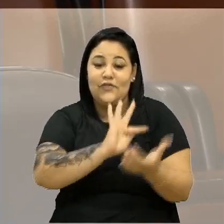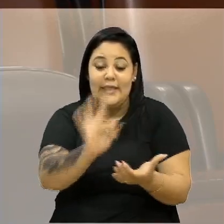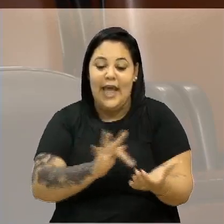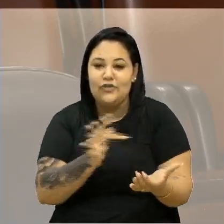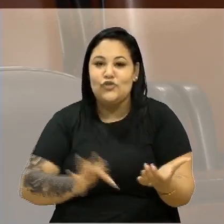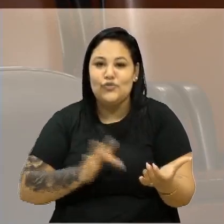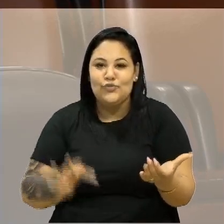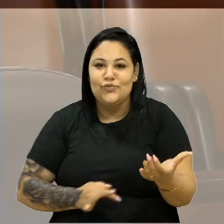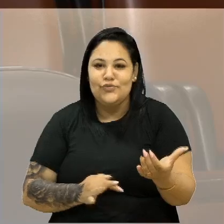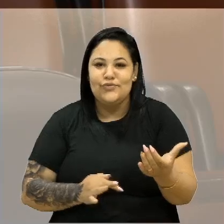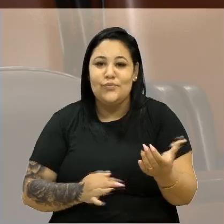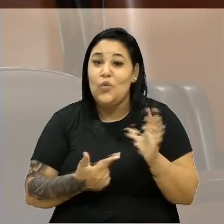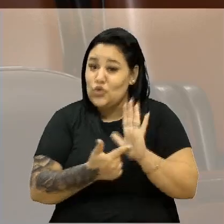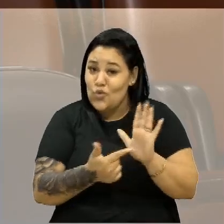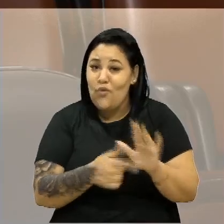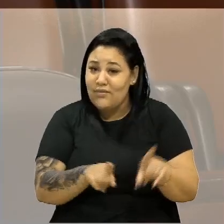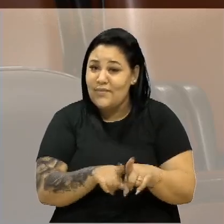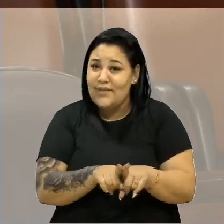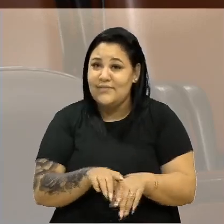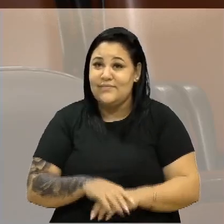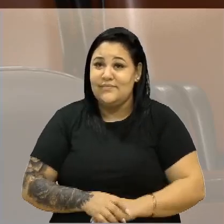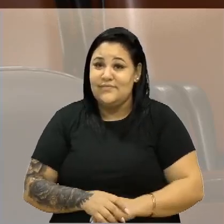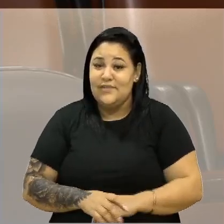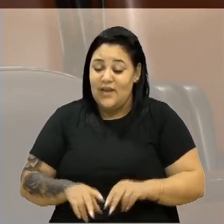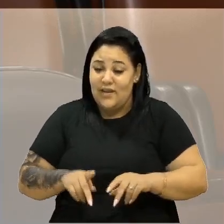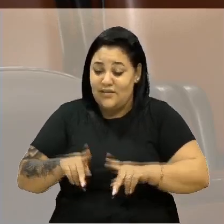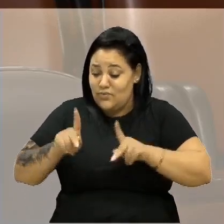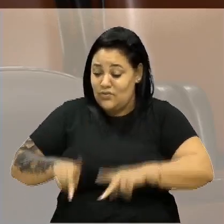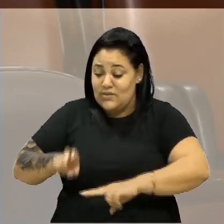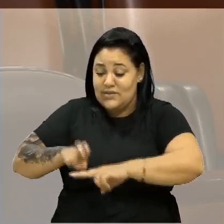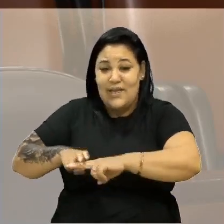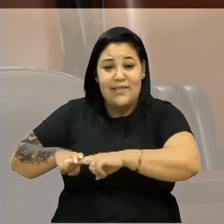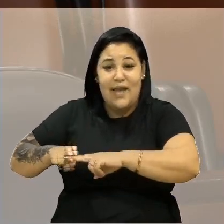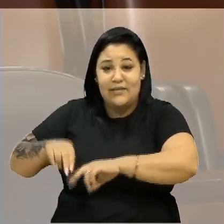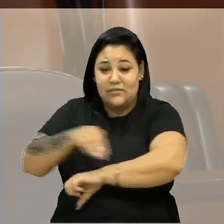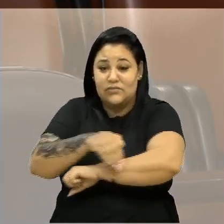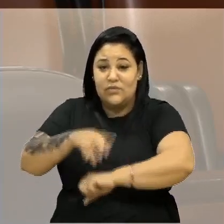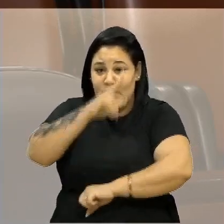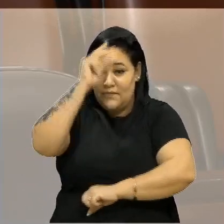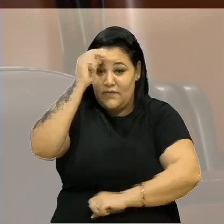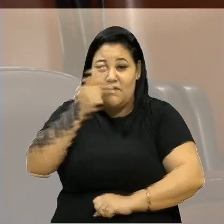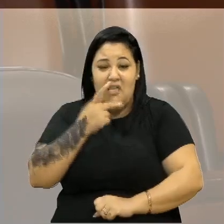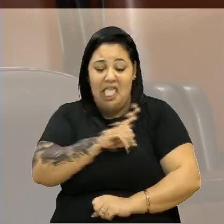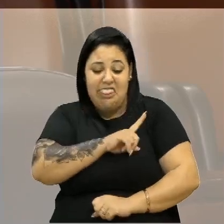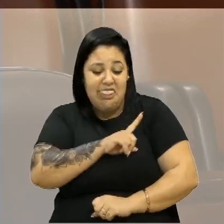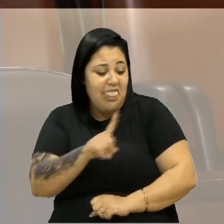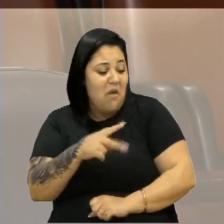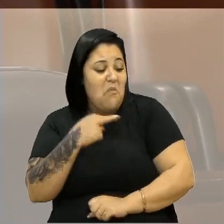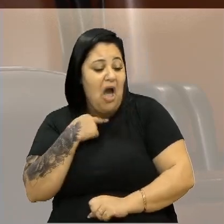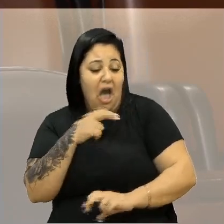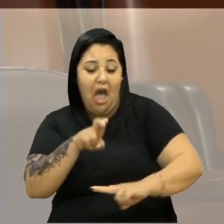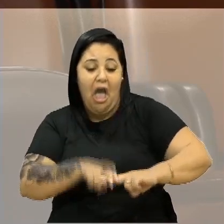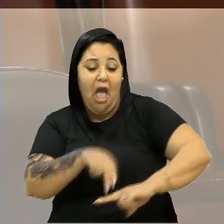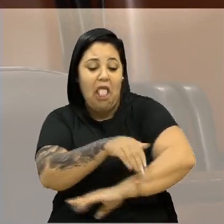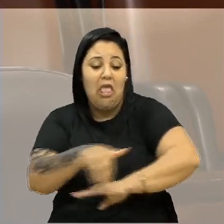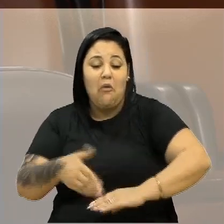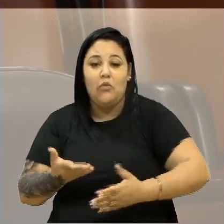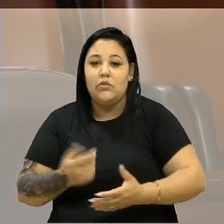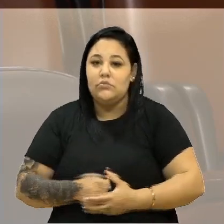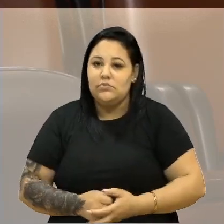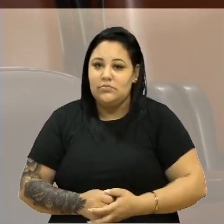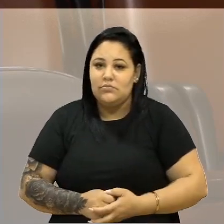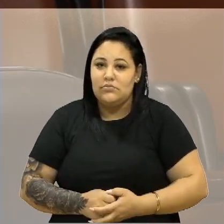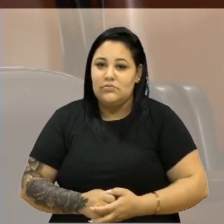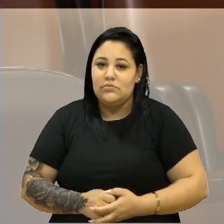aqui na rua Alfredo Chaves, estavam sentados na rua, o prefeito falou, não, vocês não vão sentar mais na rua. O que